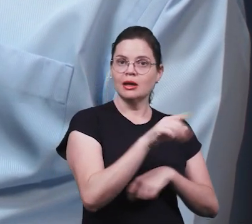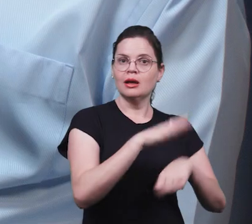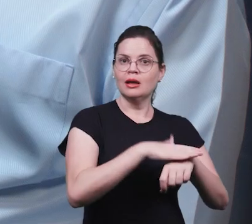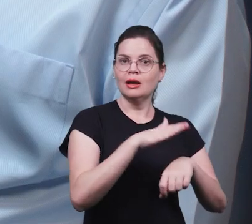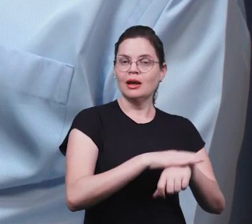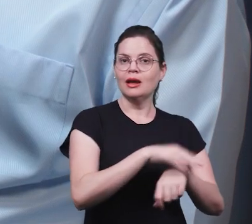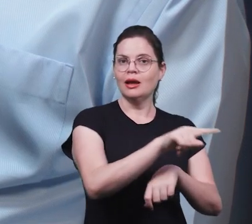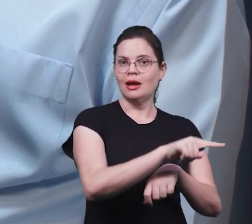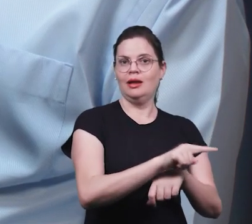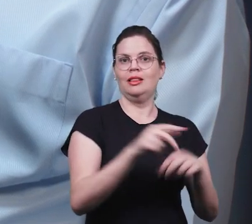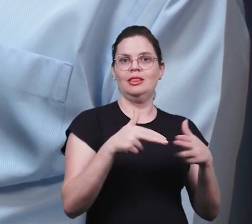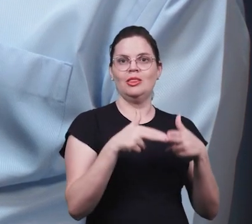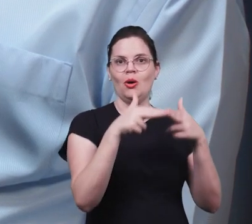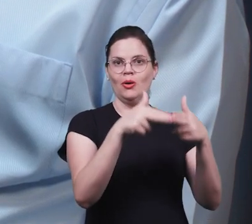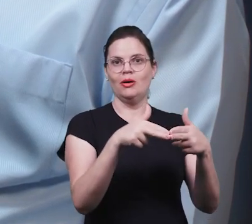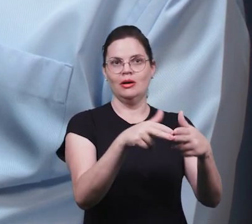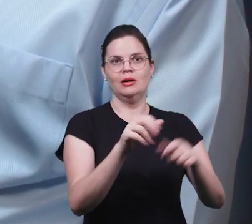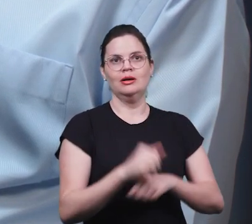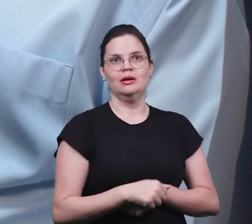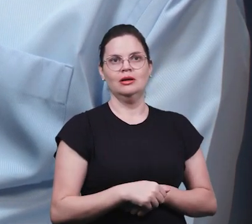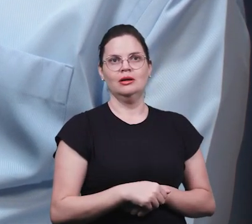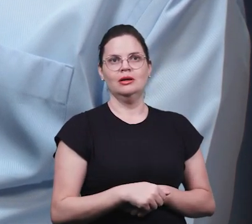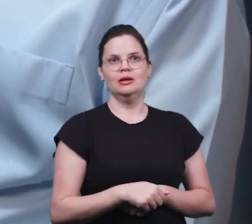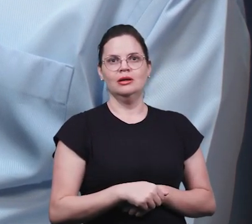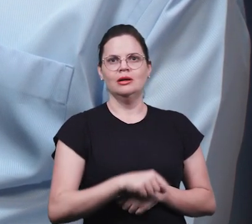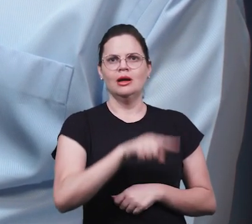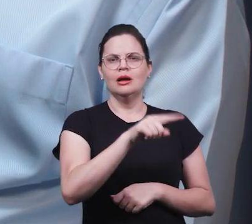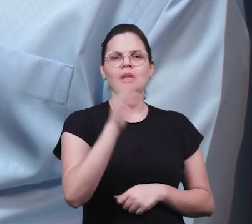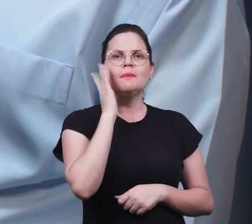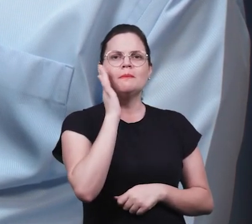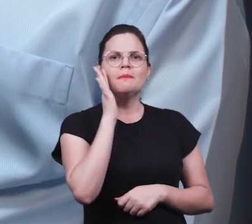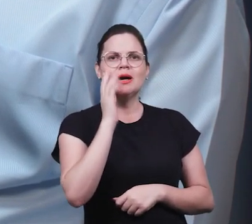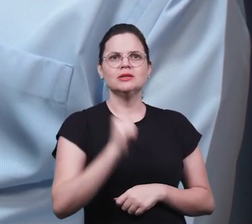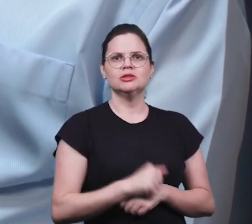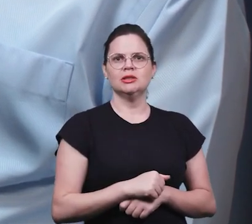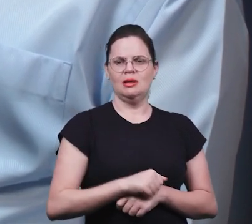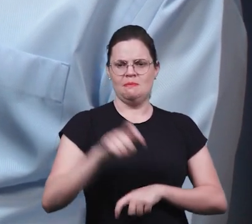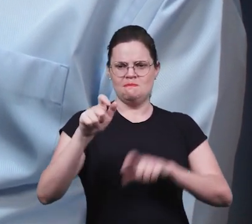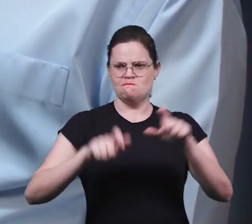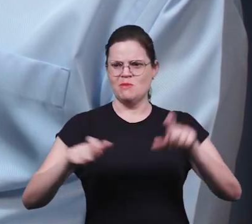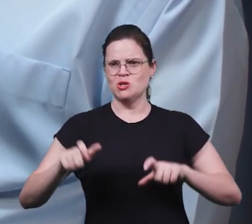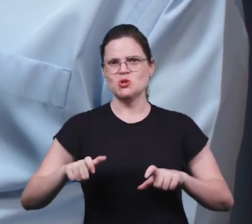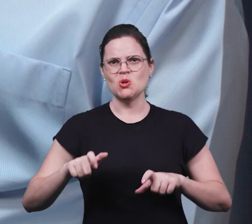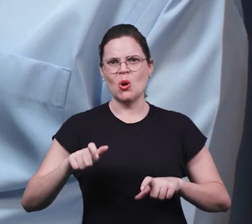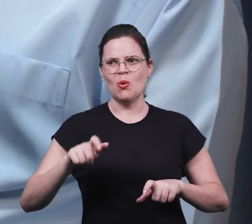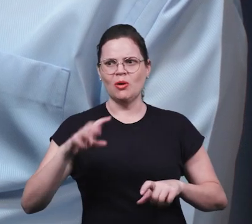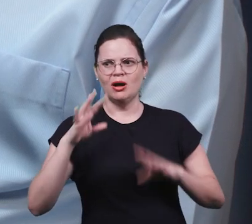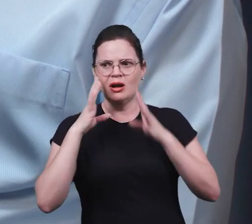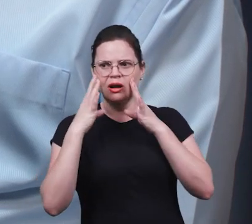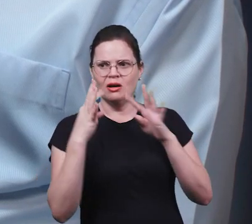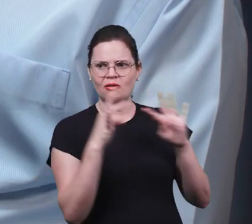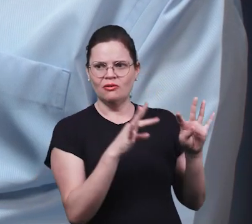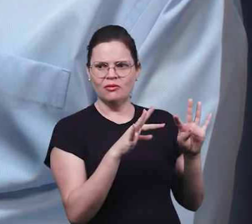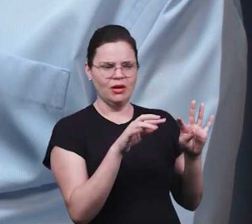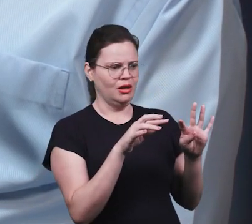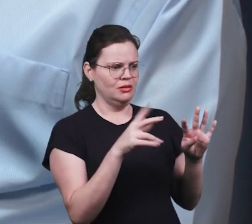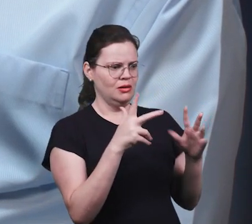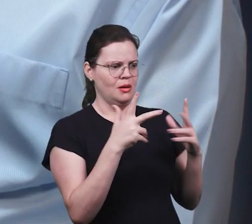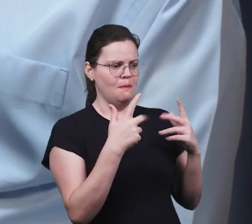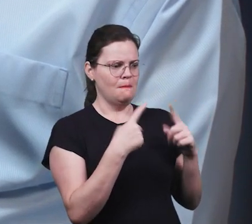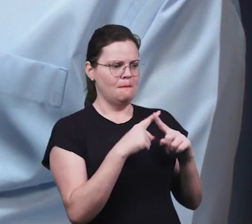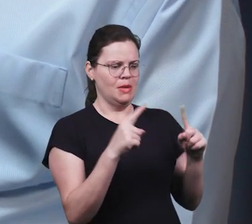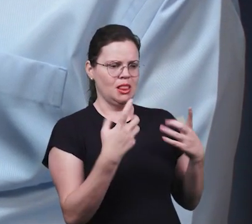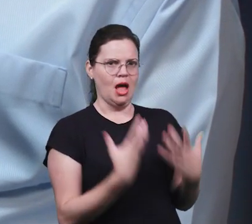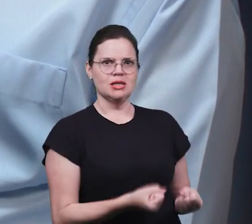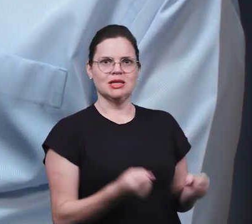justiça, isso não está escrito em Gênesis, mas a gente imagina a dureza daqueles corações que não ouviram a pregação.